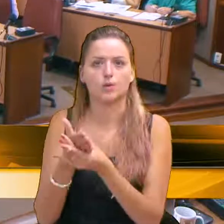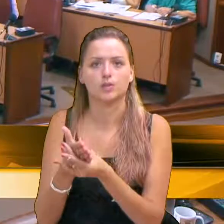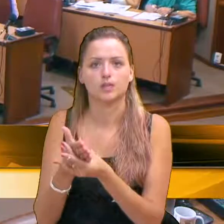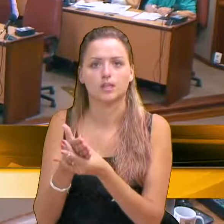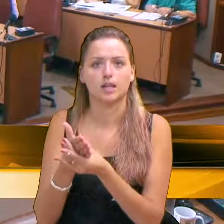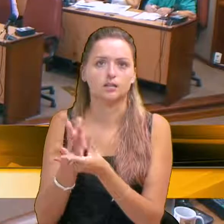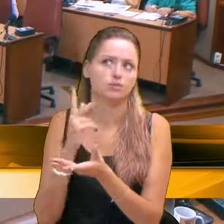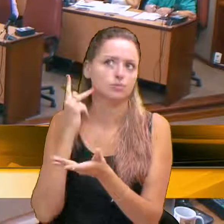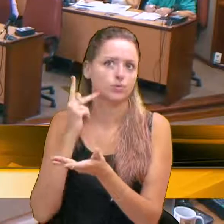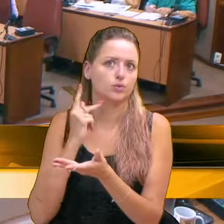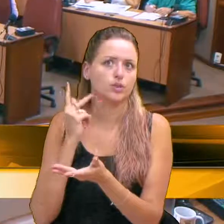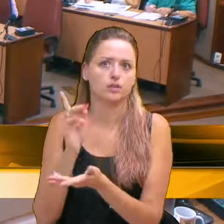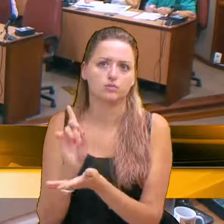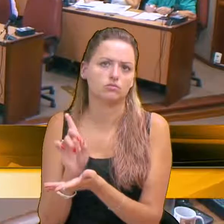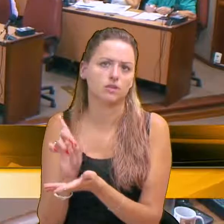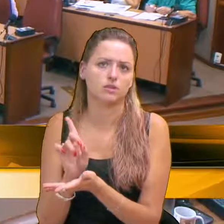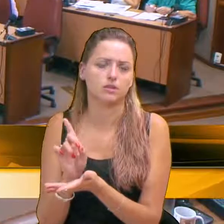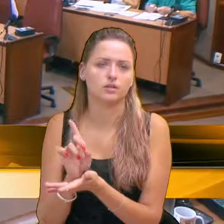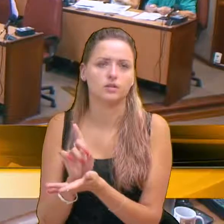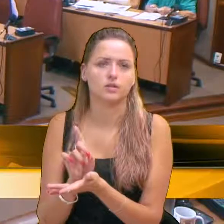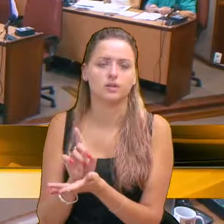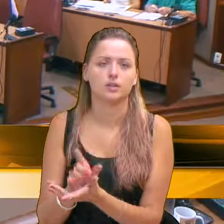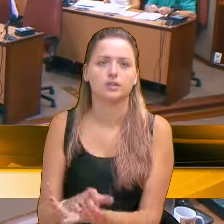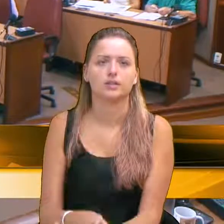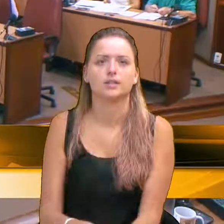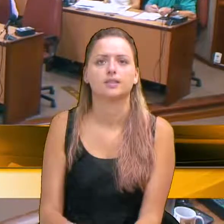julgamento político.